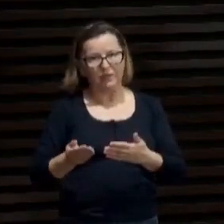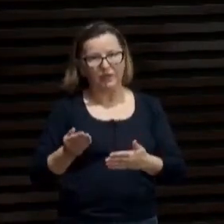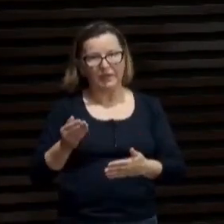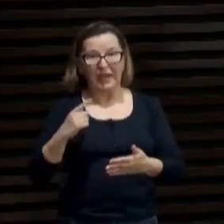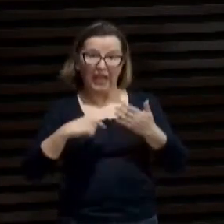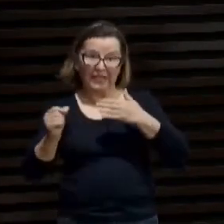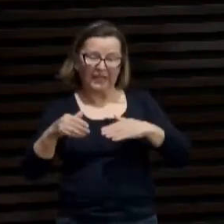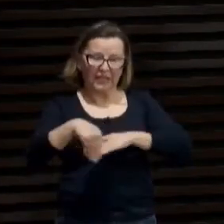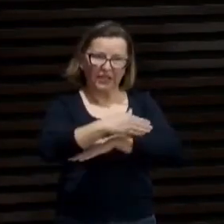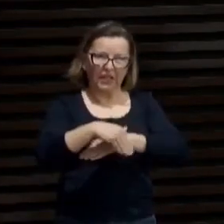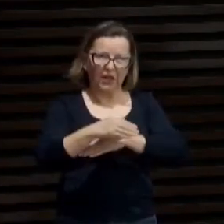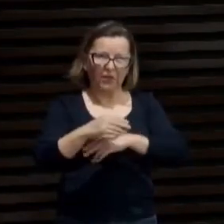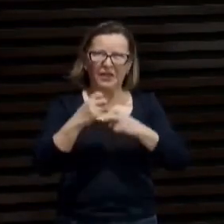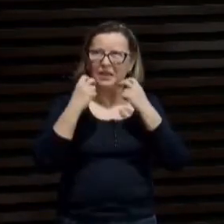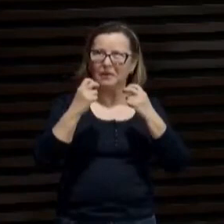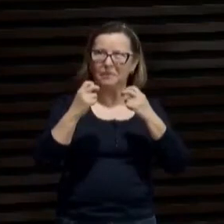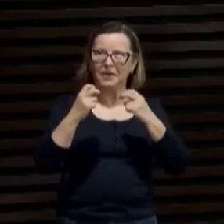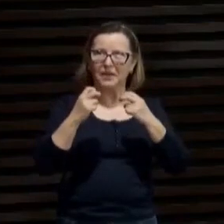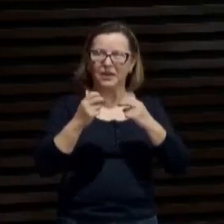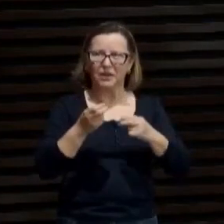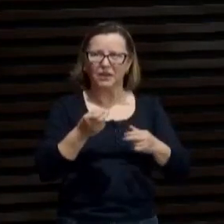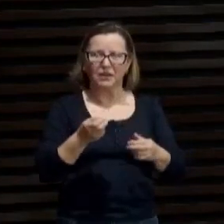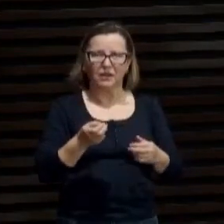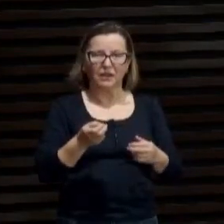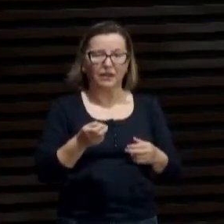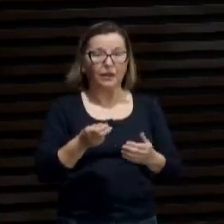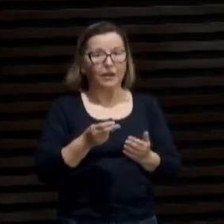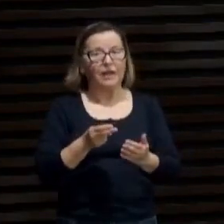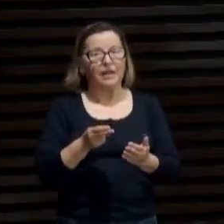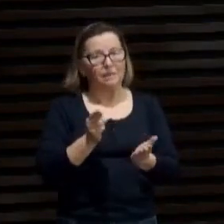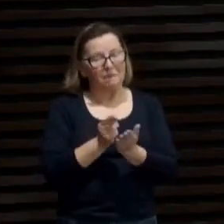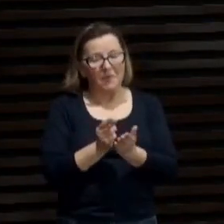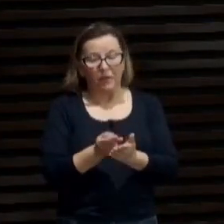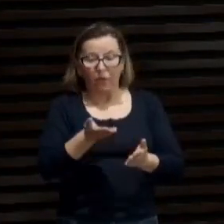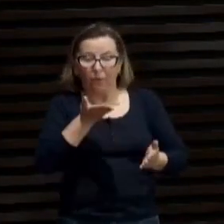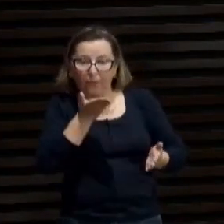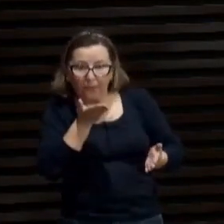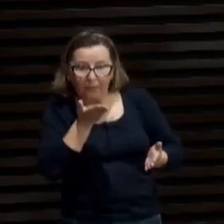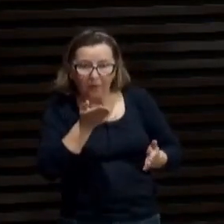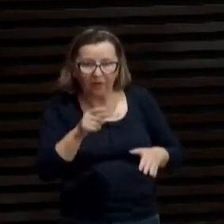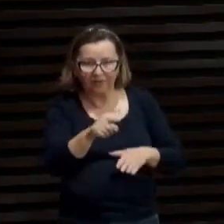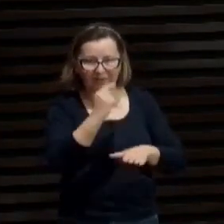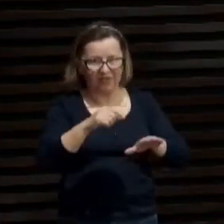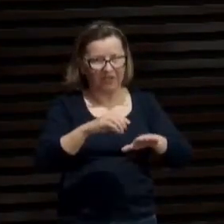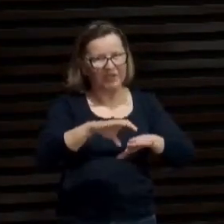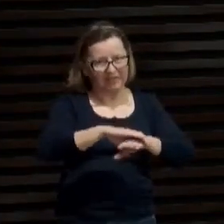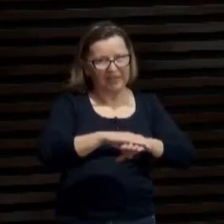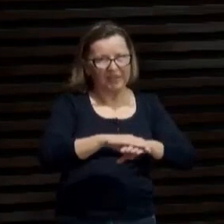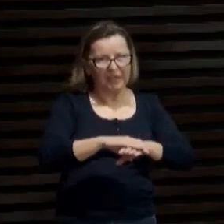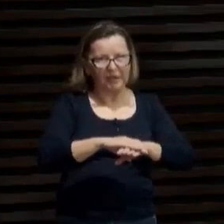o pó da vossa cidade que se nos pegou aos pés, sacudimos contra vós outros. Não obstante, sabei que está próximo o reino de